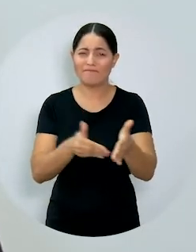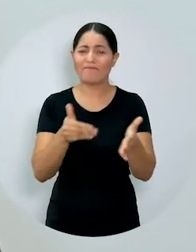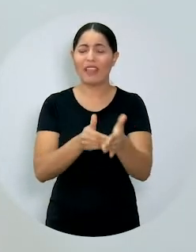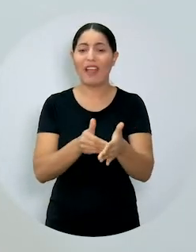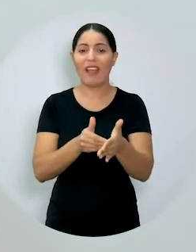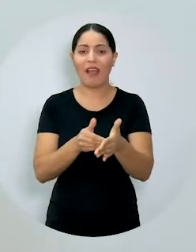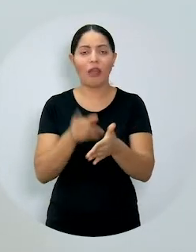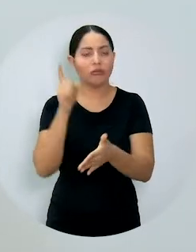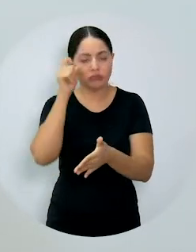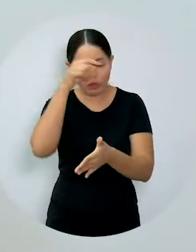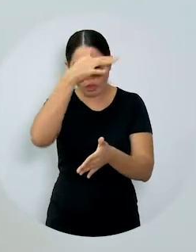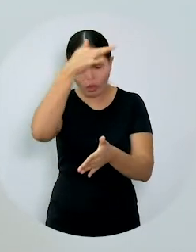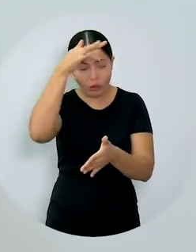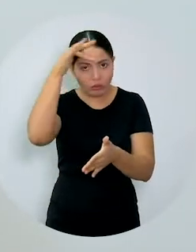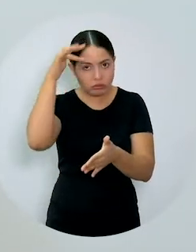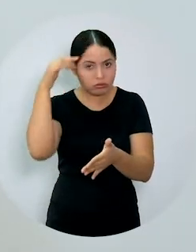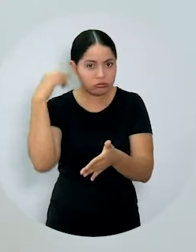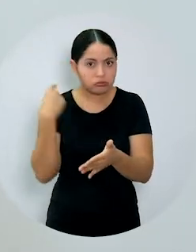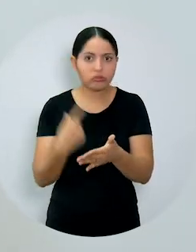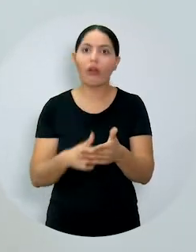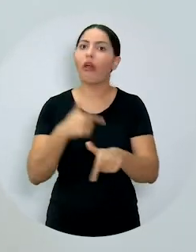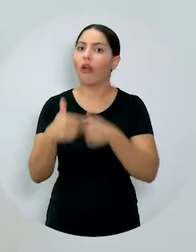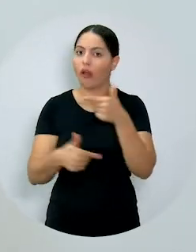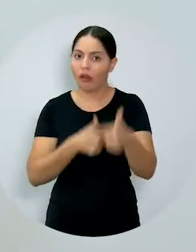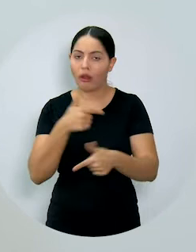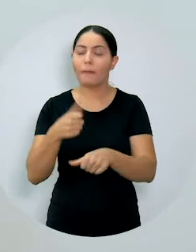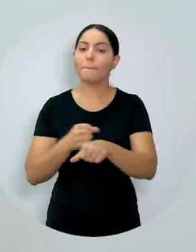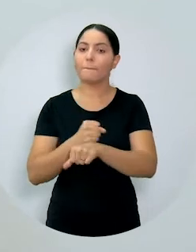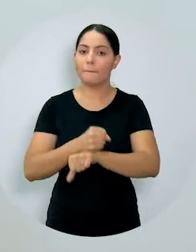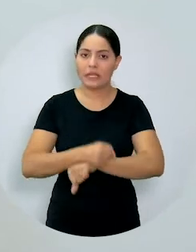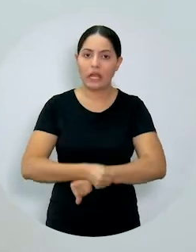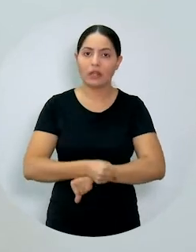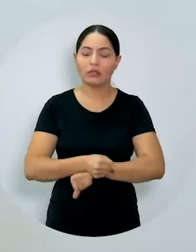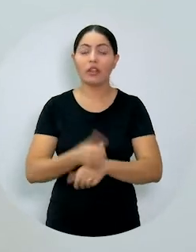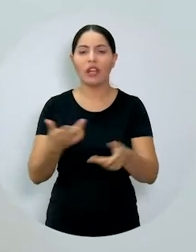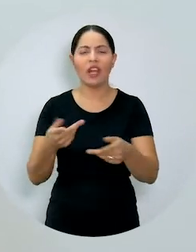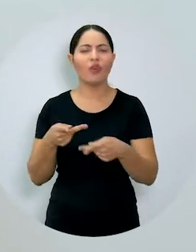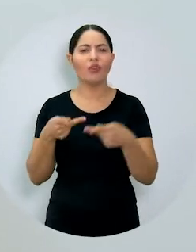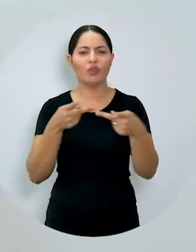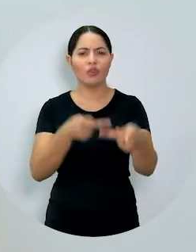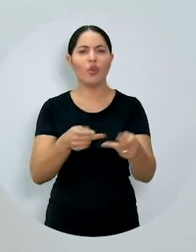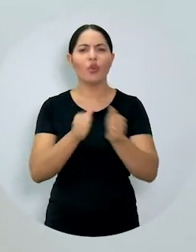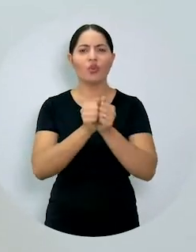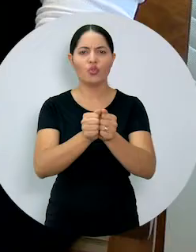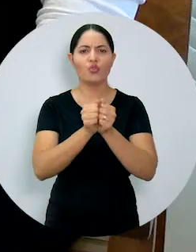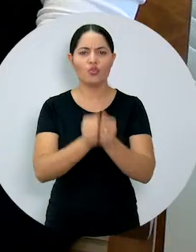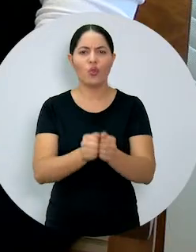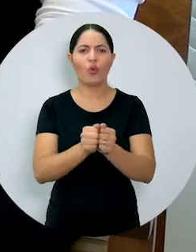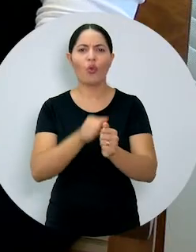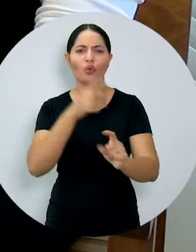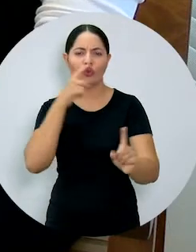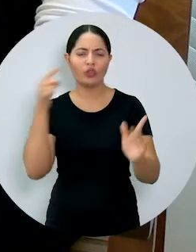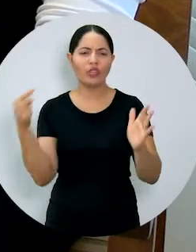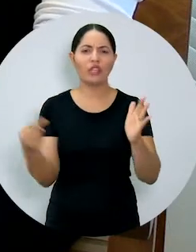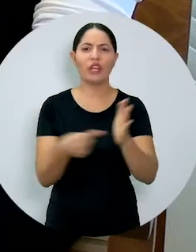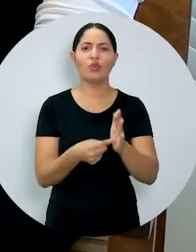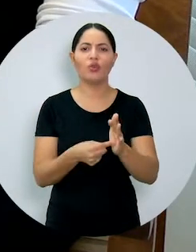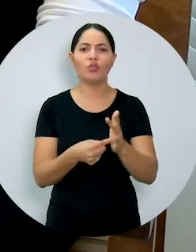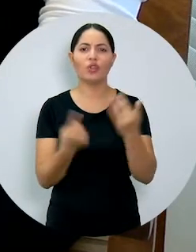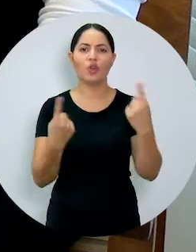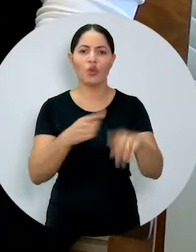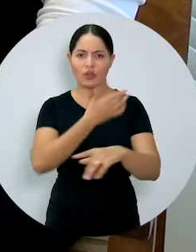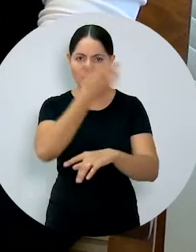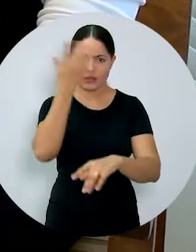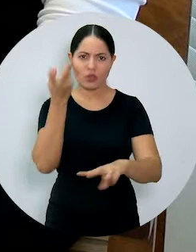advogados na defesa de presos políticos, na denúncia da tortura, na denúncia das